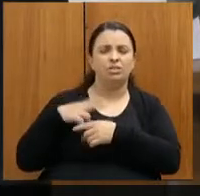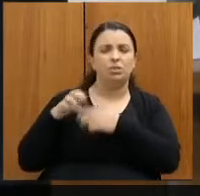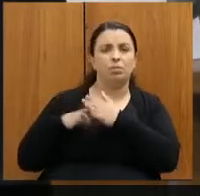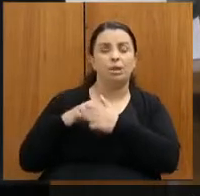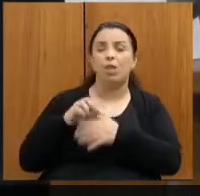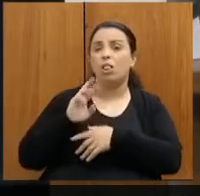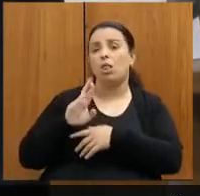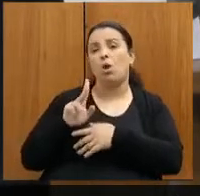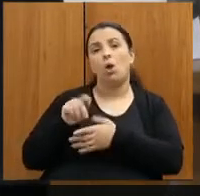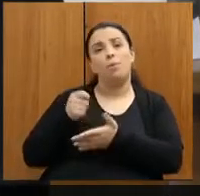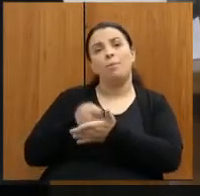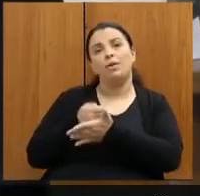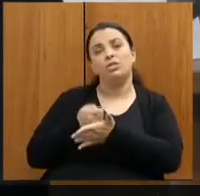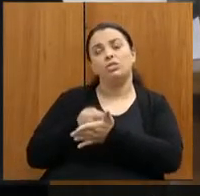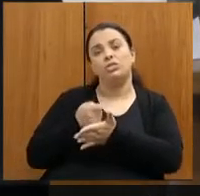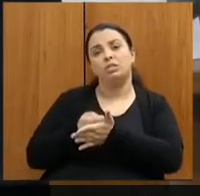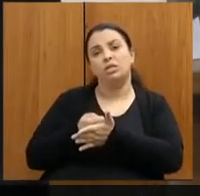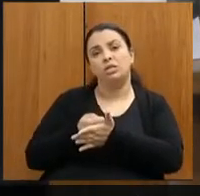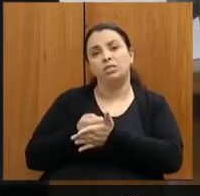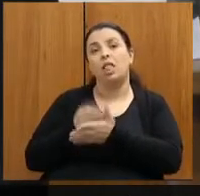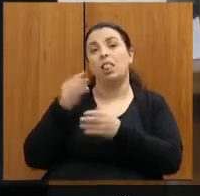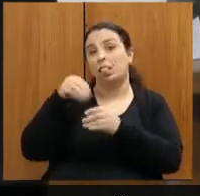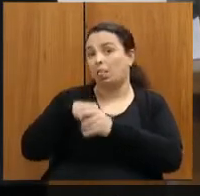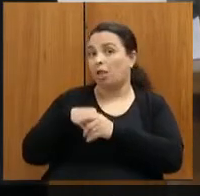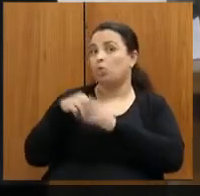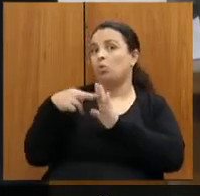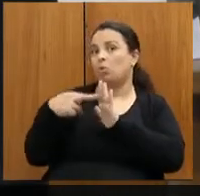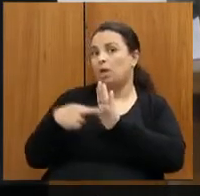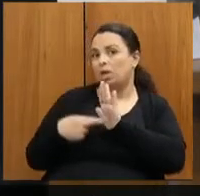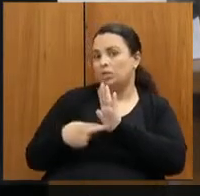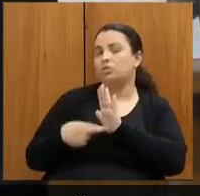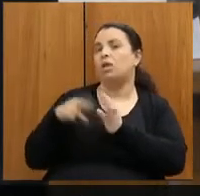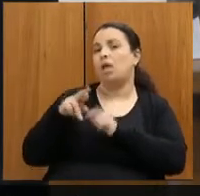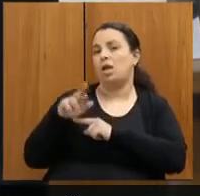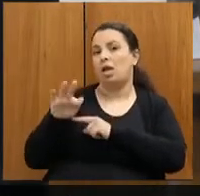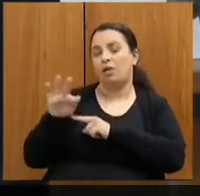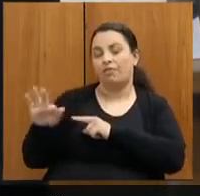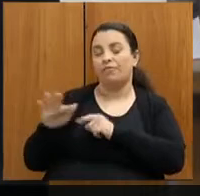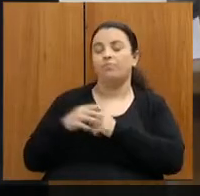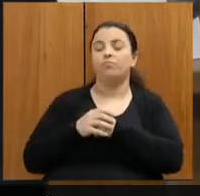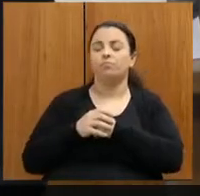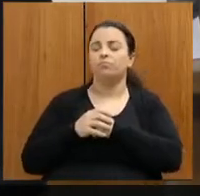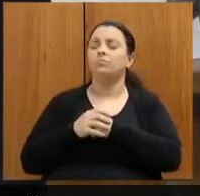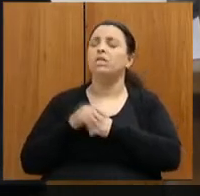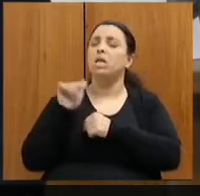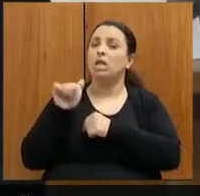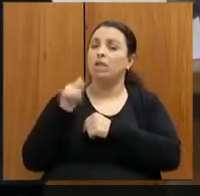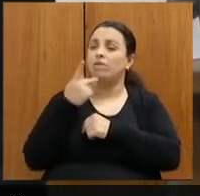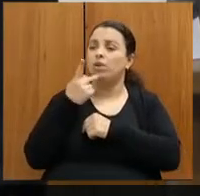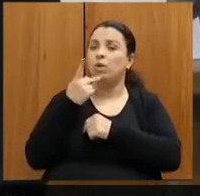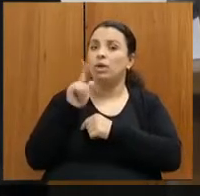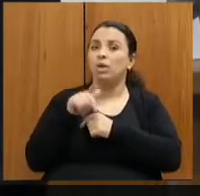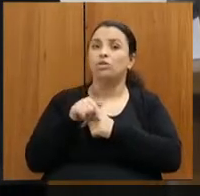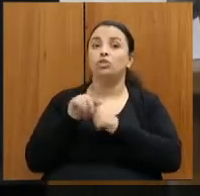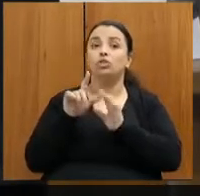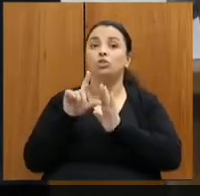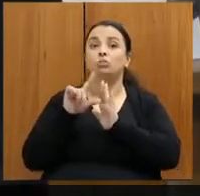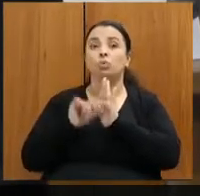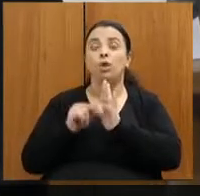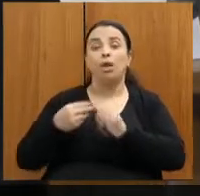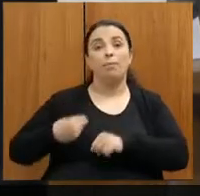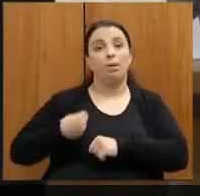exigência do por parte do região de recuperação fiscal ele fala em desestatização ou seja reduzir a participação